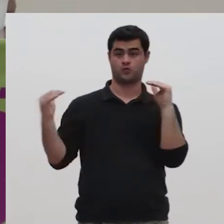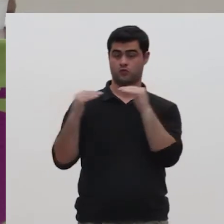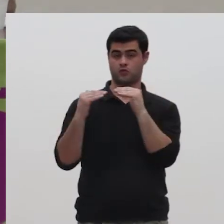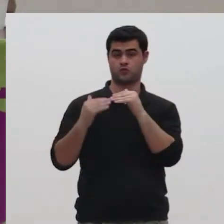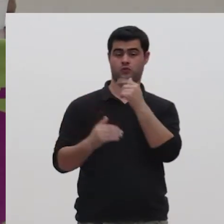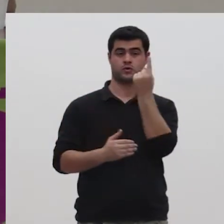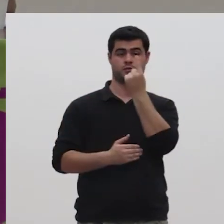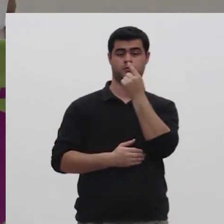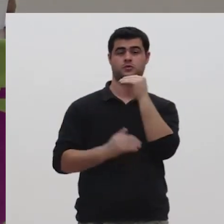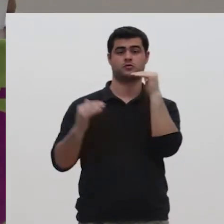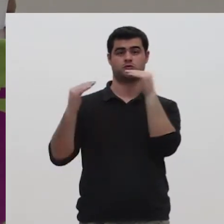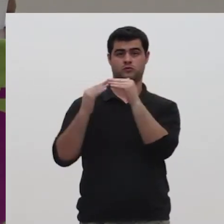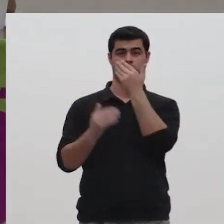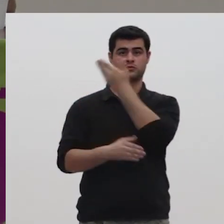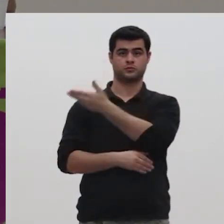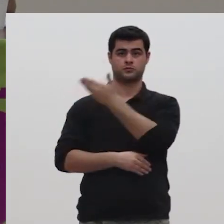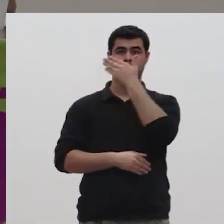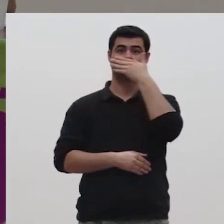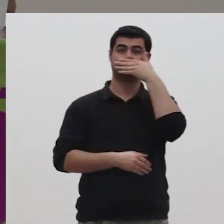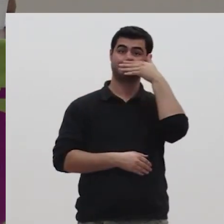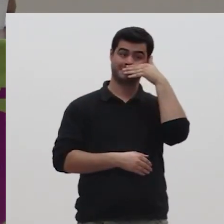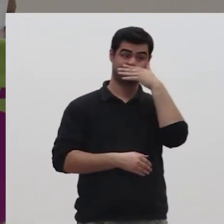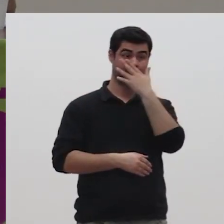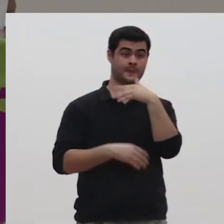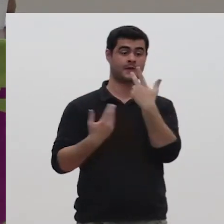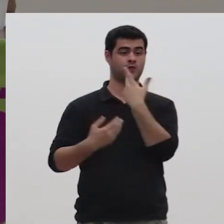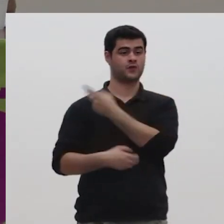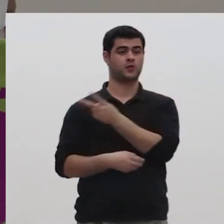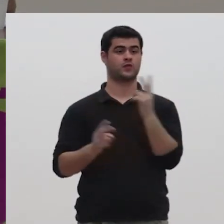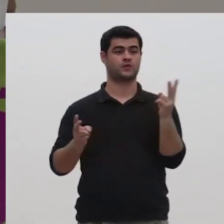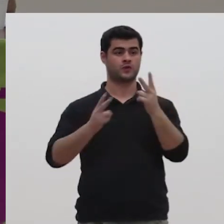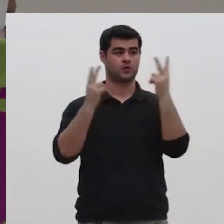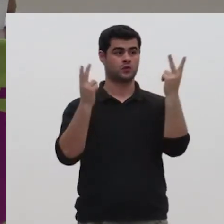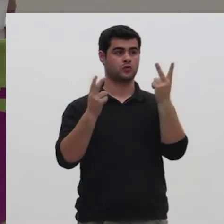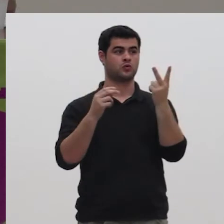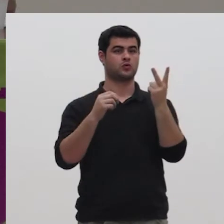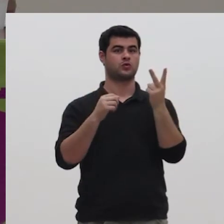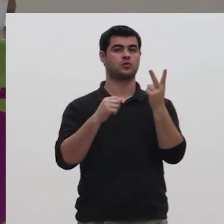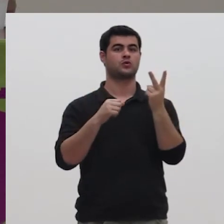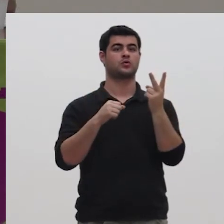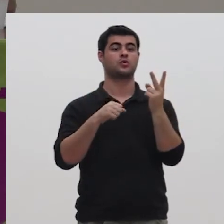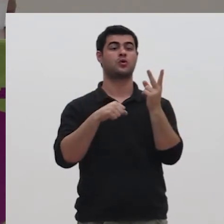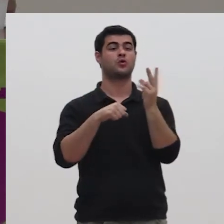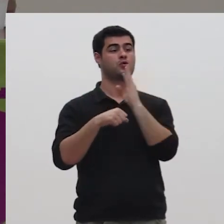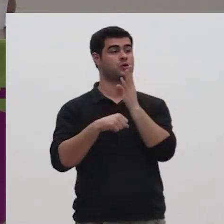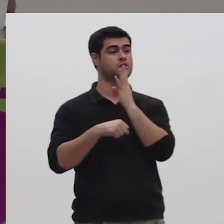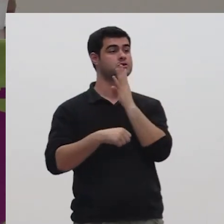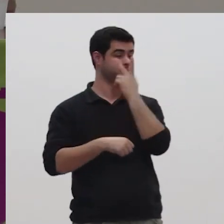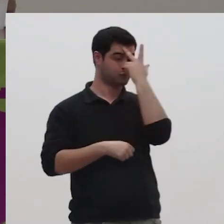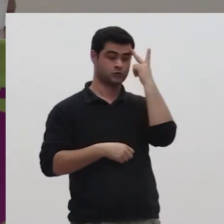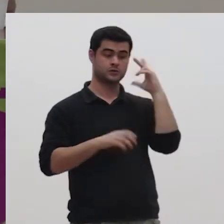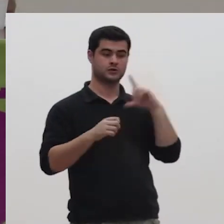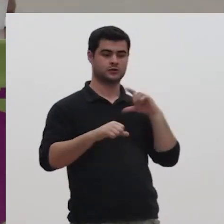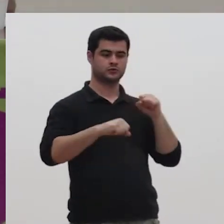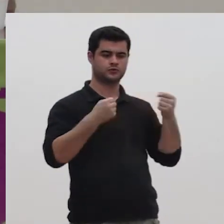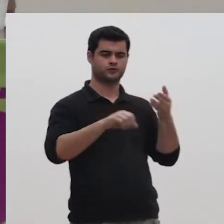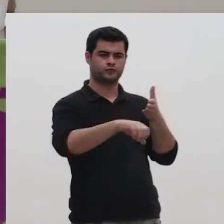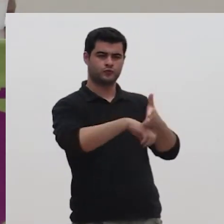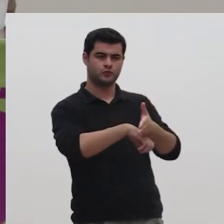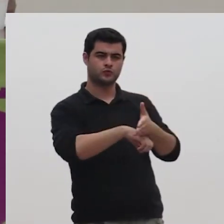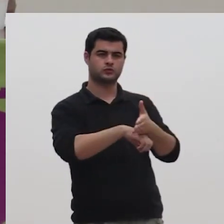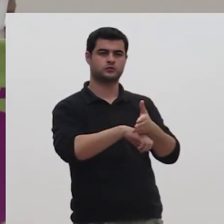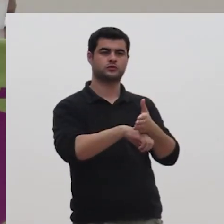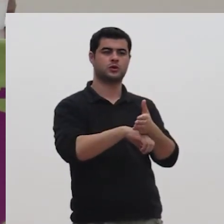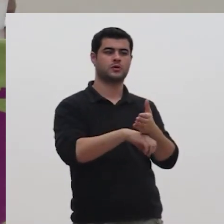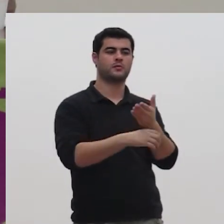professor Saunier, há pouco, quando ele valorizava, enfim, o conhecimento daqueles professores que efetivamente são envolvidos com pesquisa e